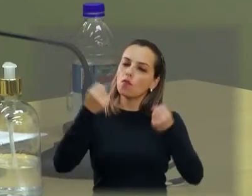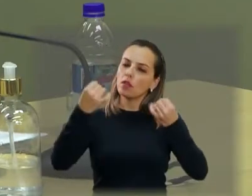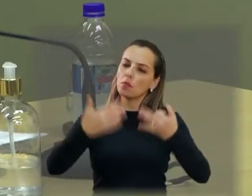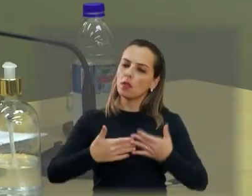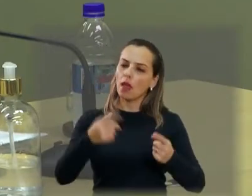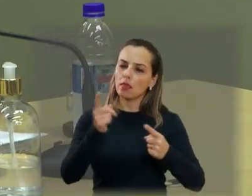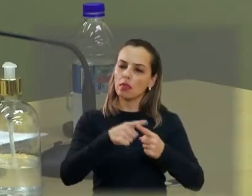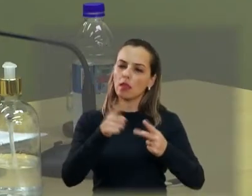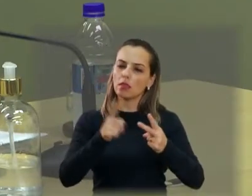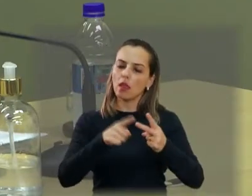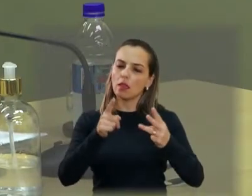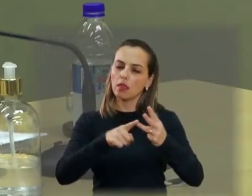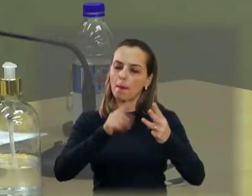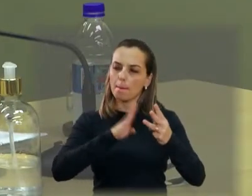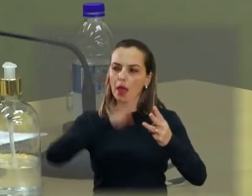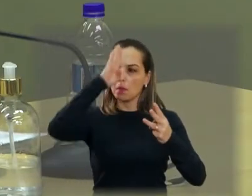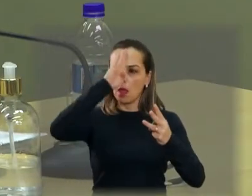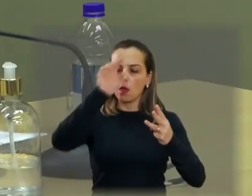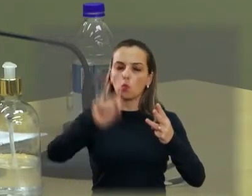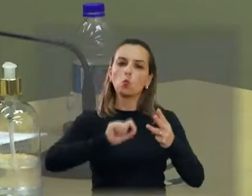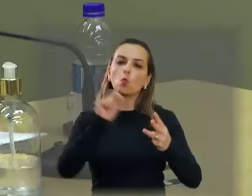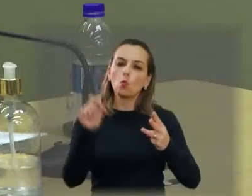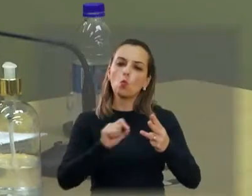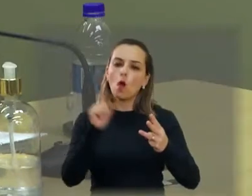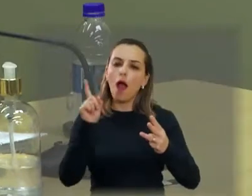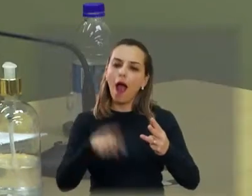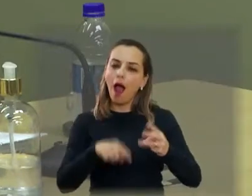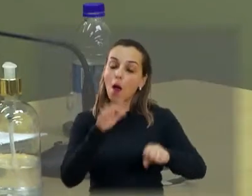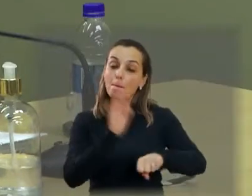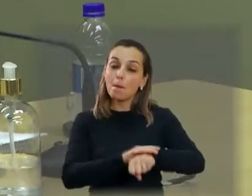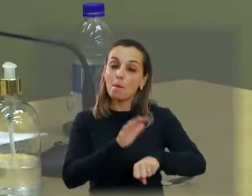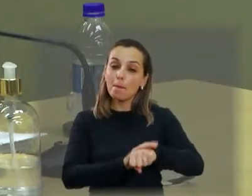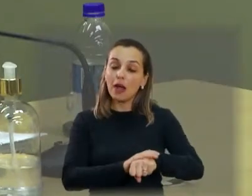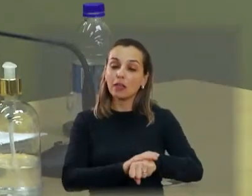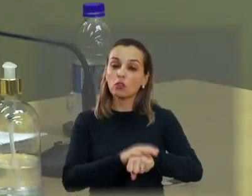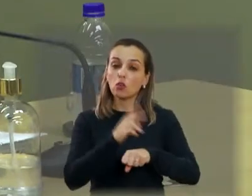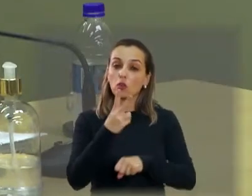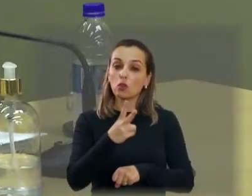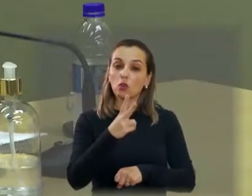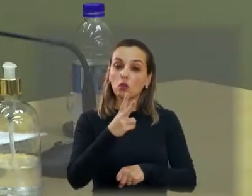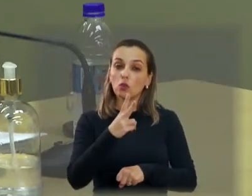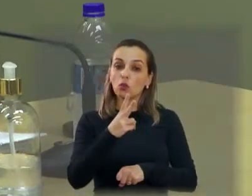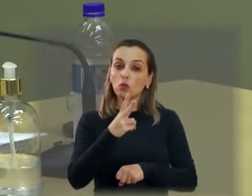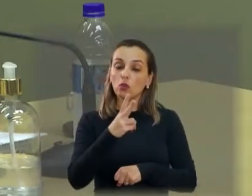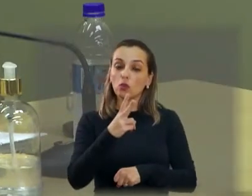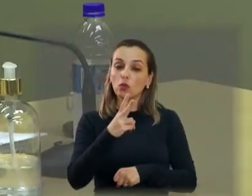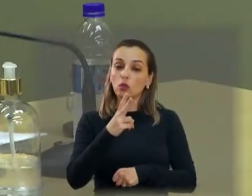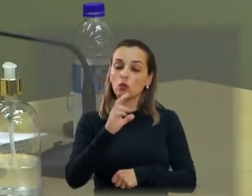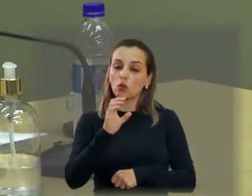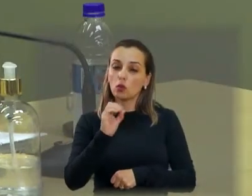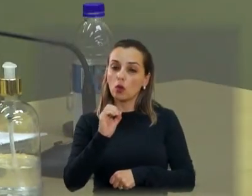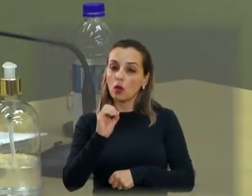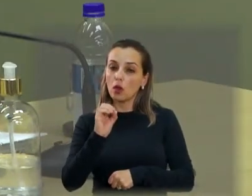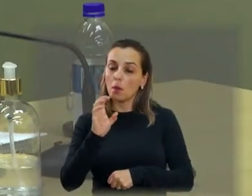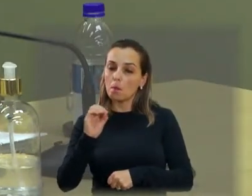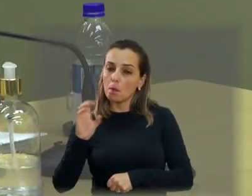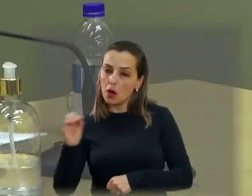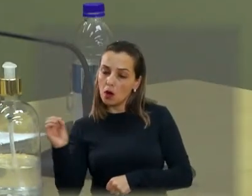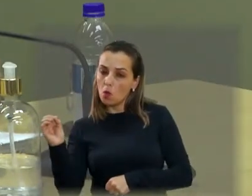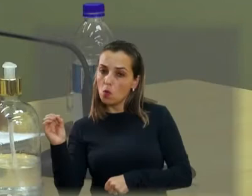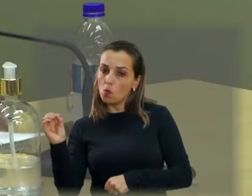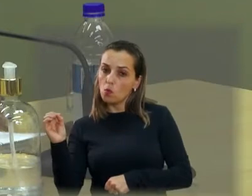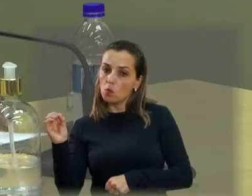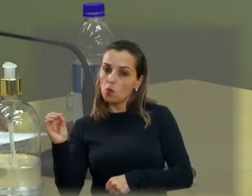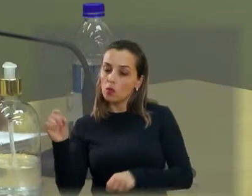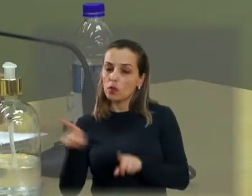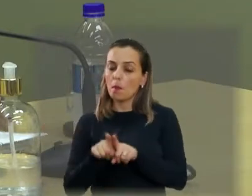cada serviço, principalmente comparando a realidade de 2000 com 2001 desses serviços, né, porque...